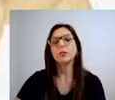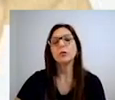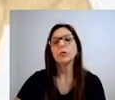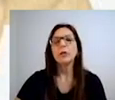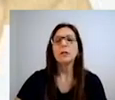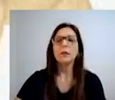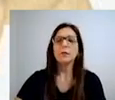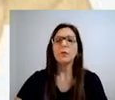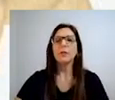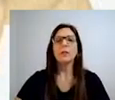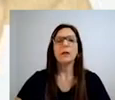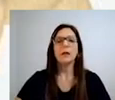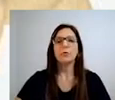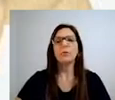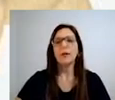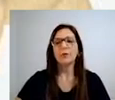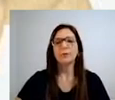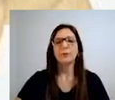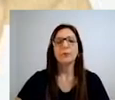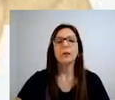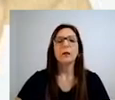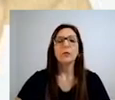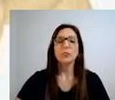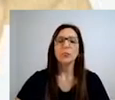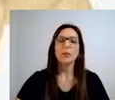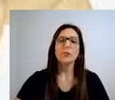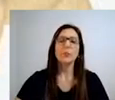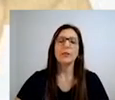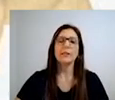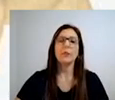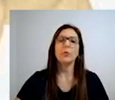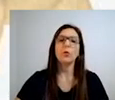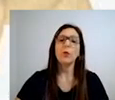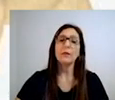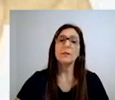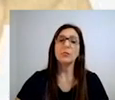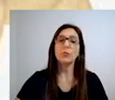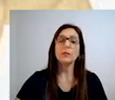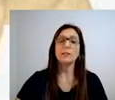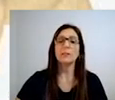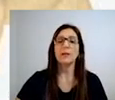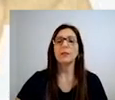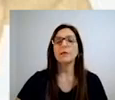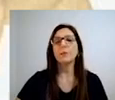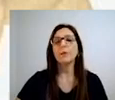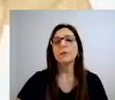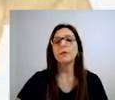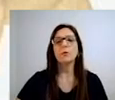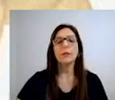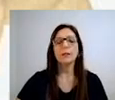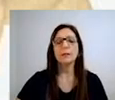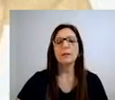testículo e a feminina é o ovário. Nos humanos, por exemplo, quase todas as células